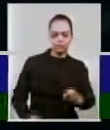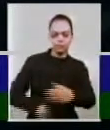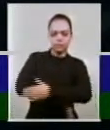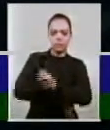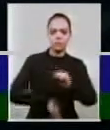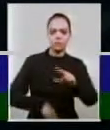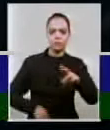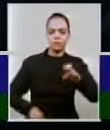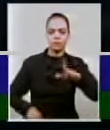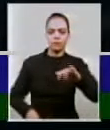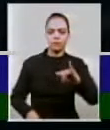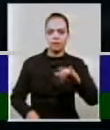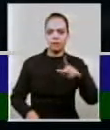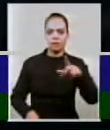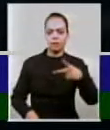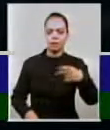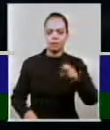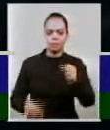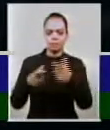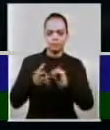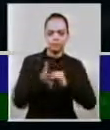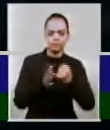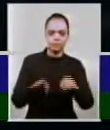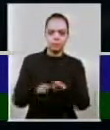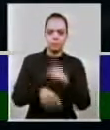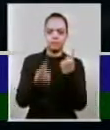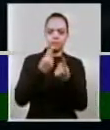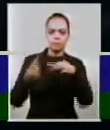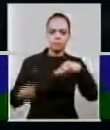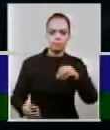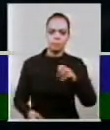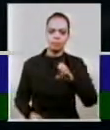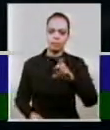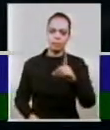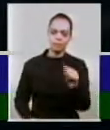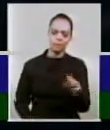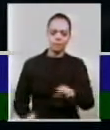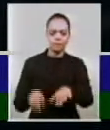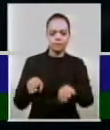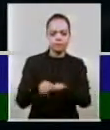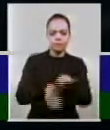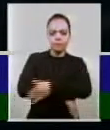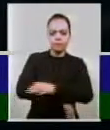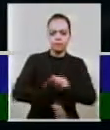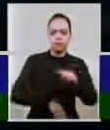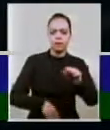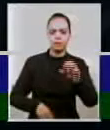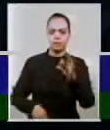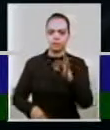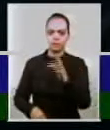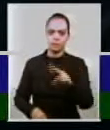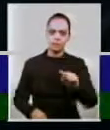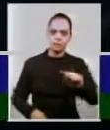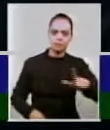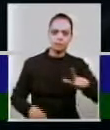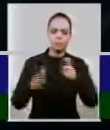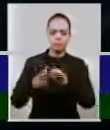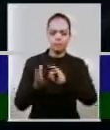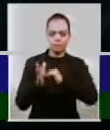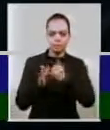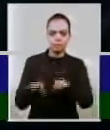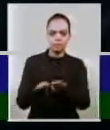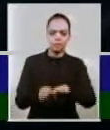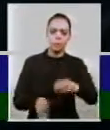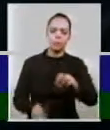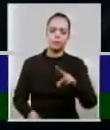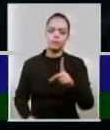Lopes da Silva, bairro São Jorge, na Avenida das Moedas, esquina com a rua do Astor, Central, bairro São Jorge, na rua